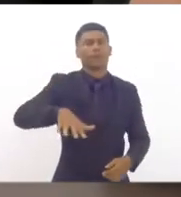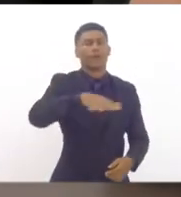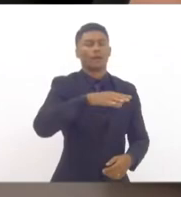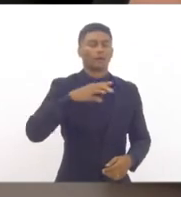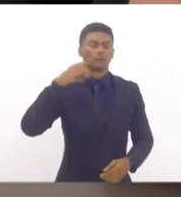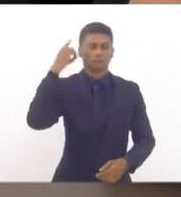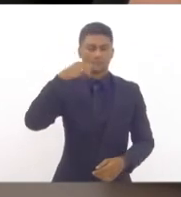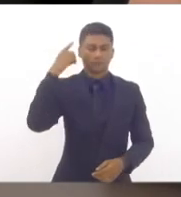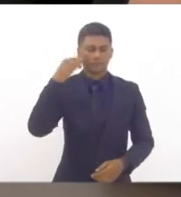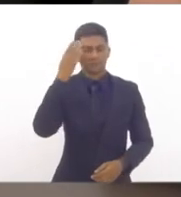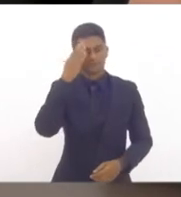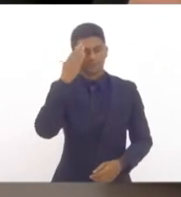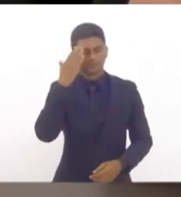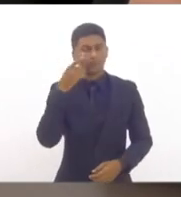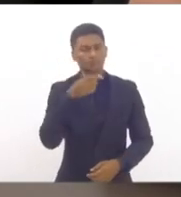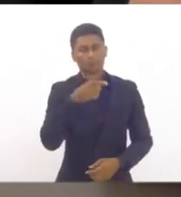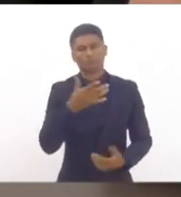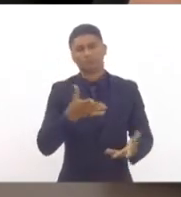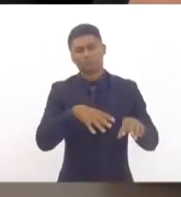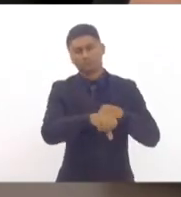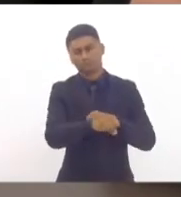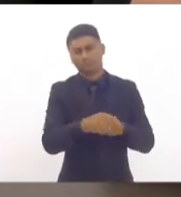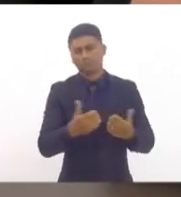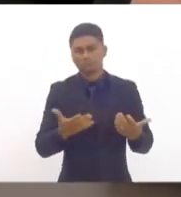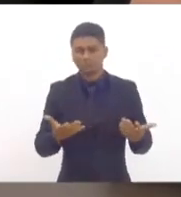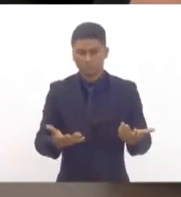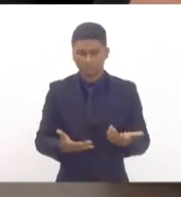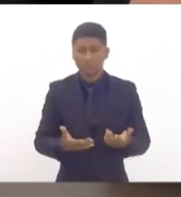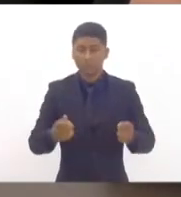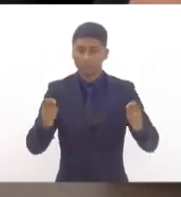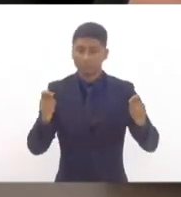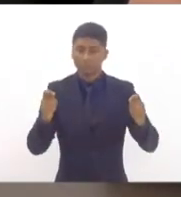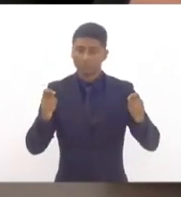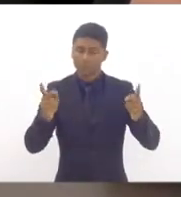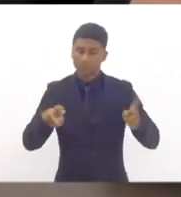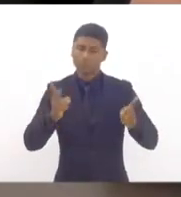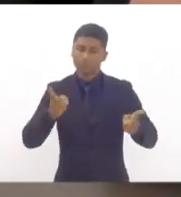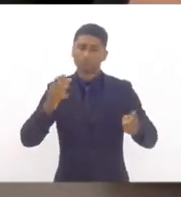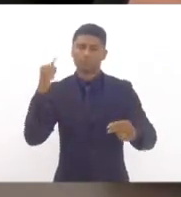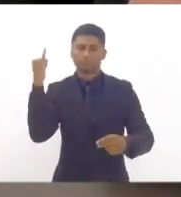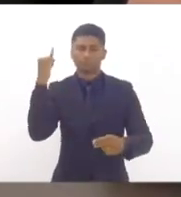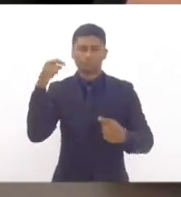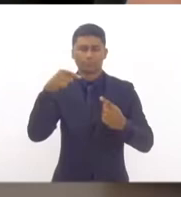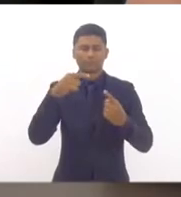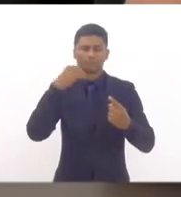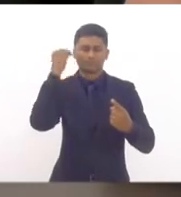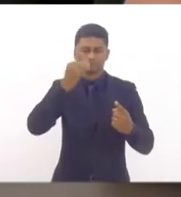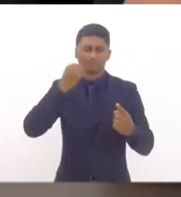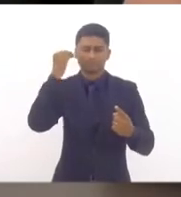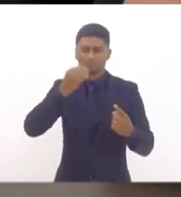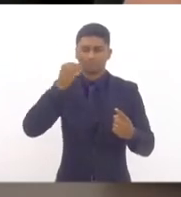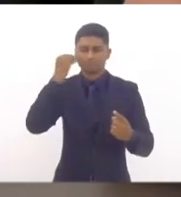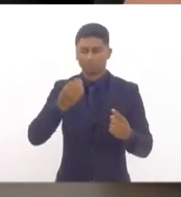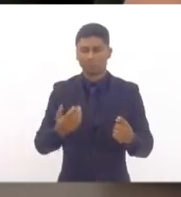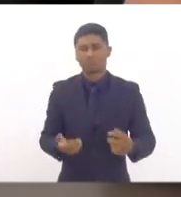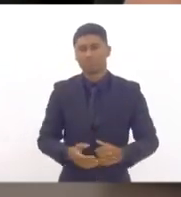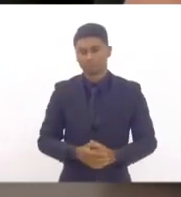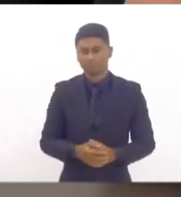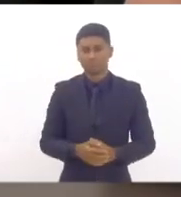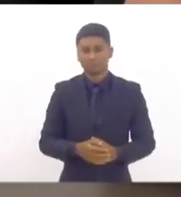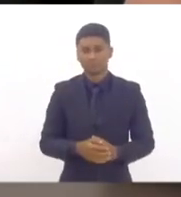competência, poder ter realmente a permanência de pessoas com muita experiência dentro do